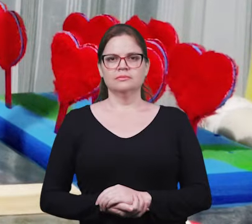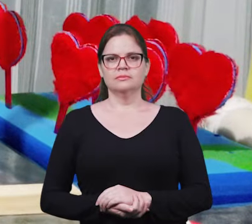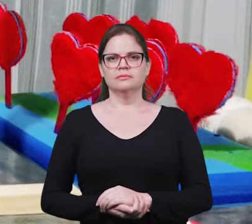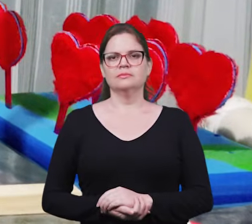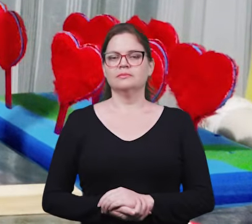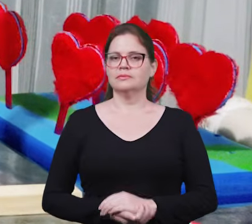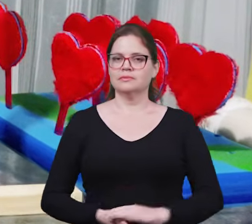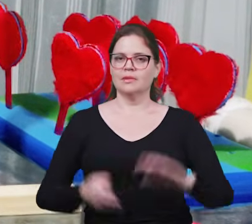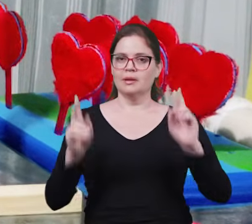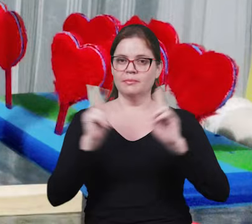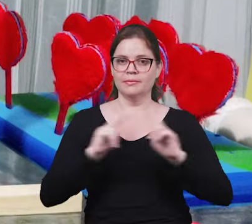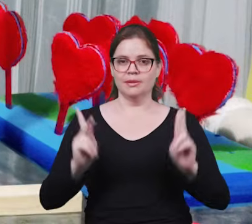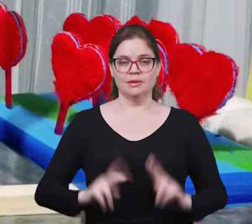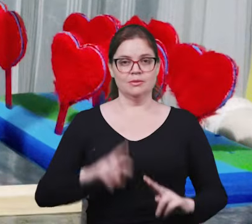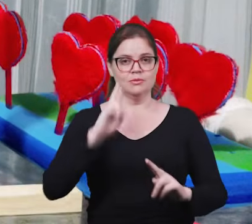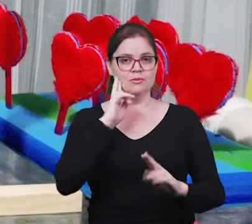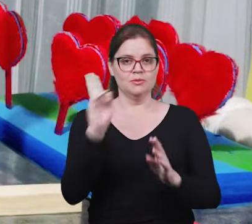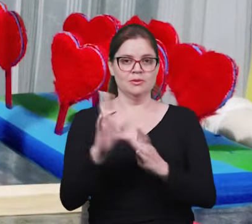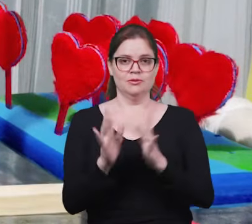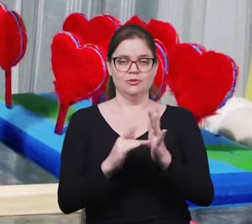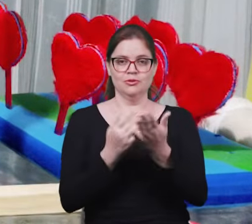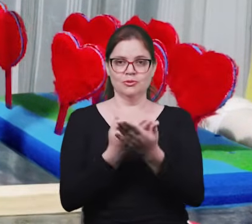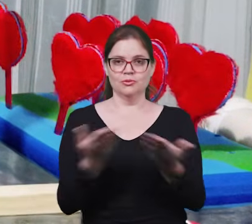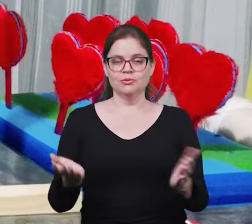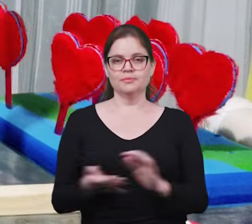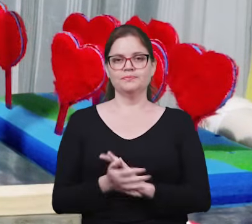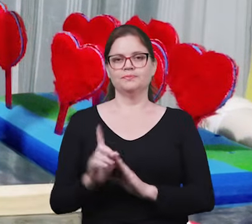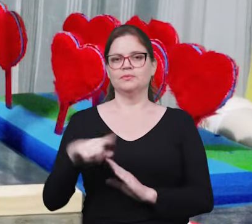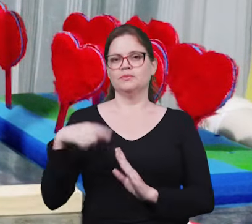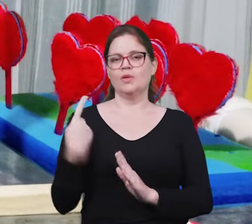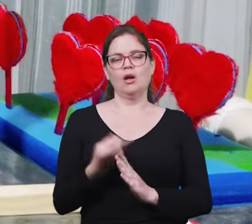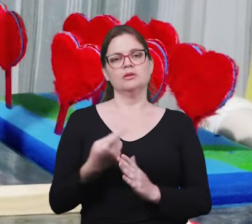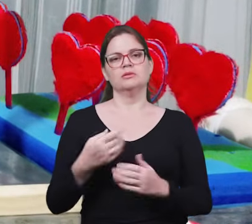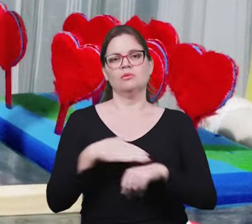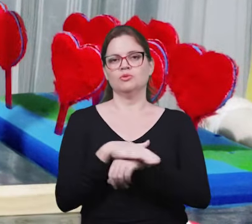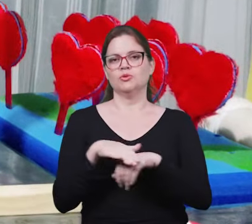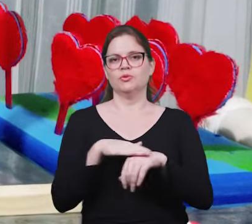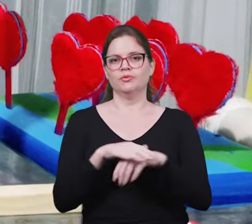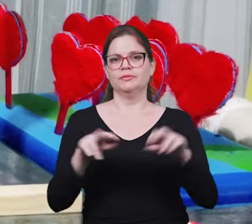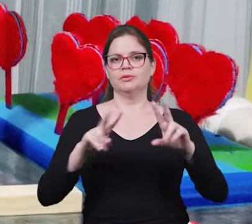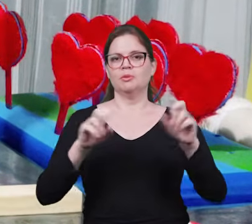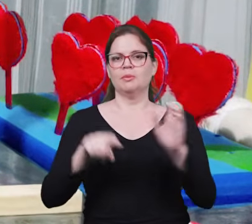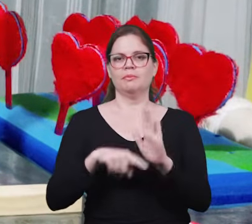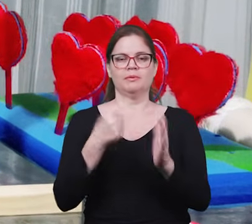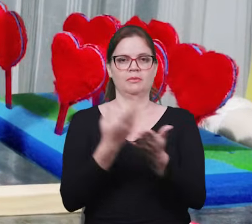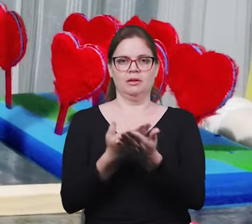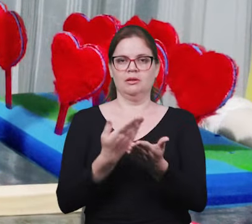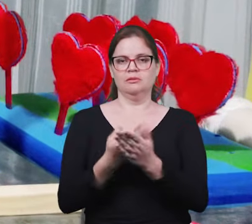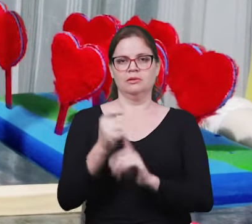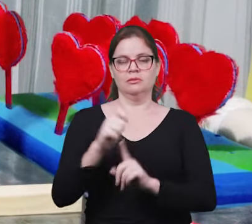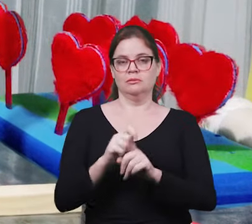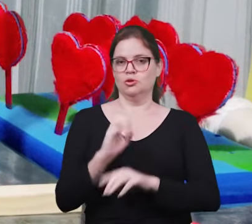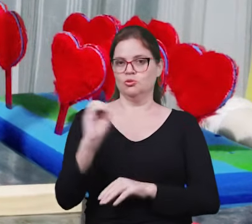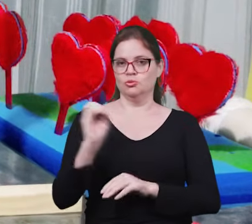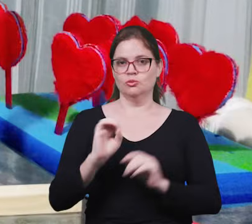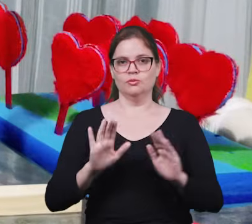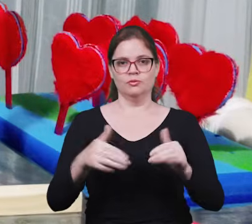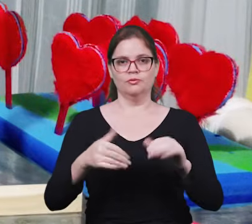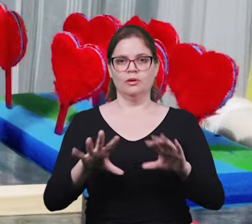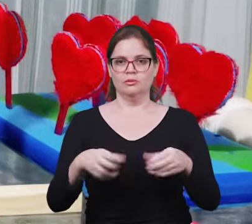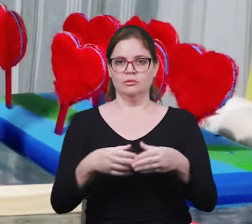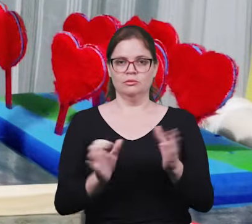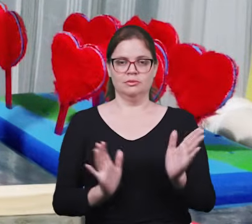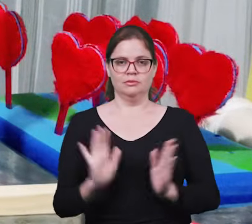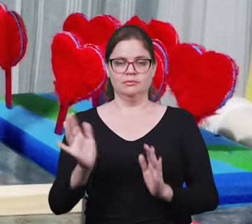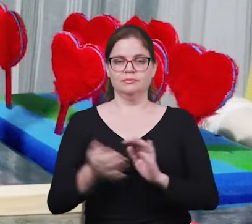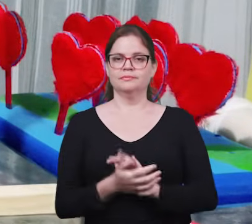Irmãos, a paz do Senhor Jesus. Nós viemos falar hoje da primeira aula do mês de outubro para a classe de acessibilidade. E o